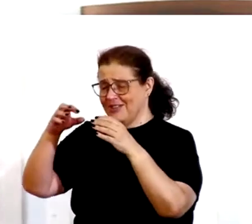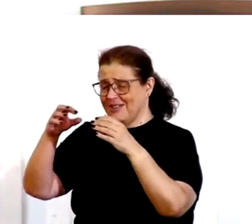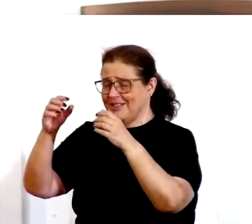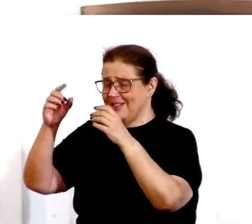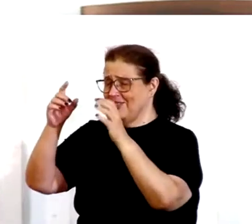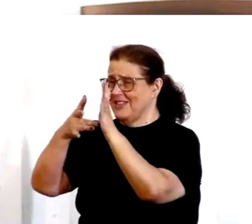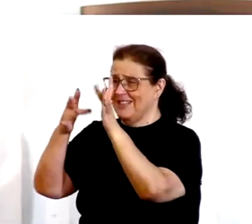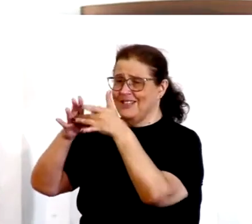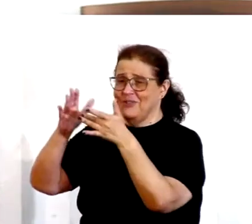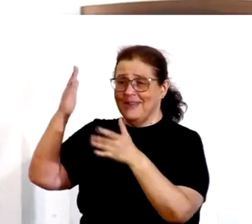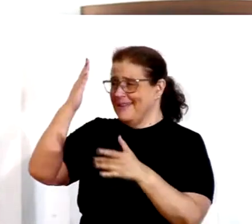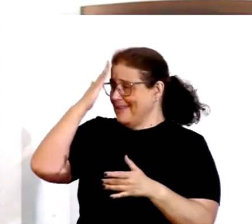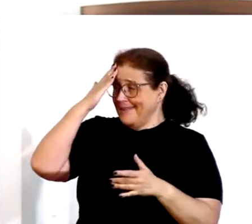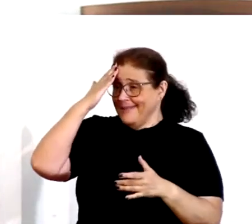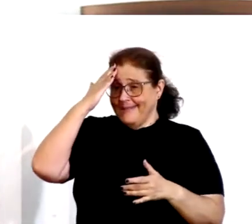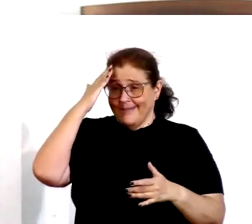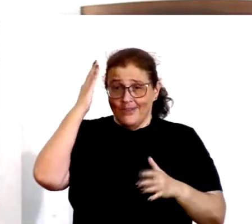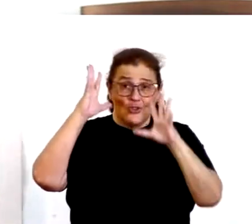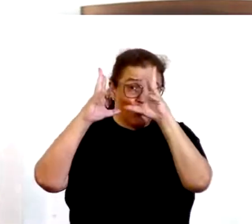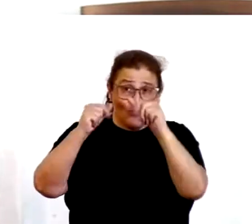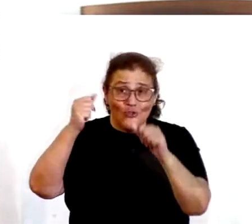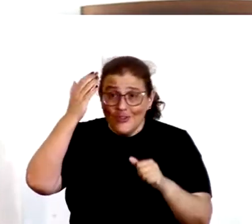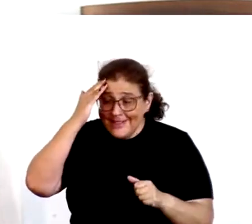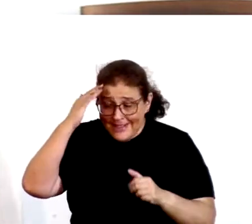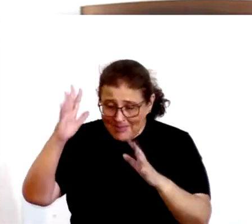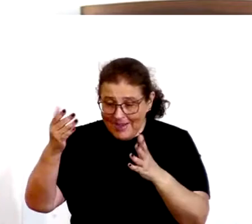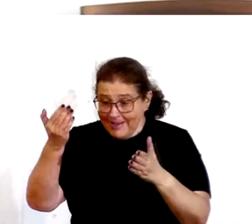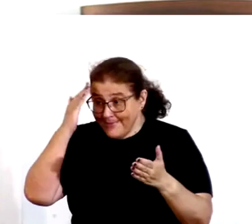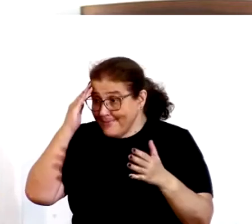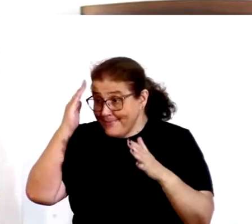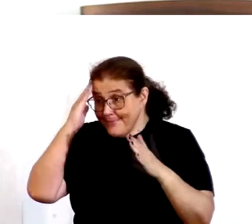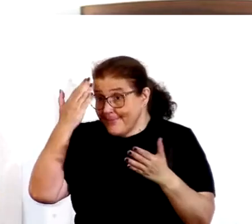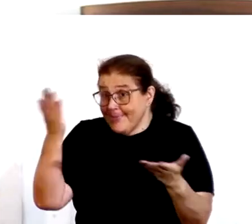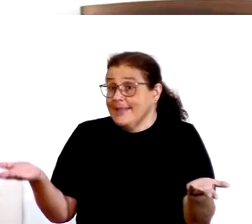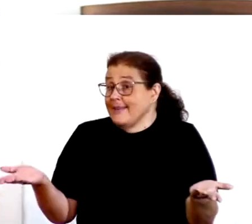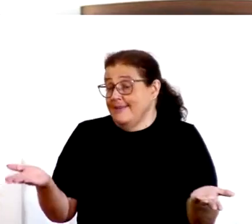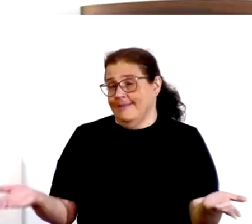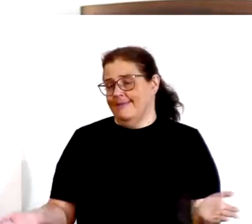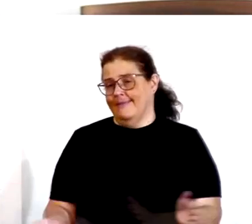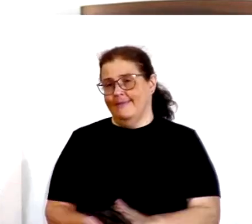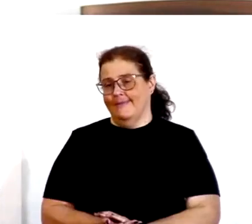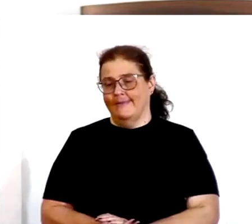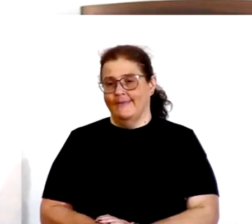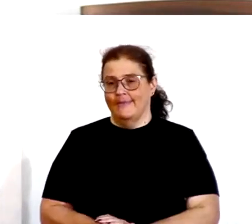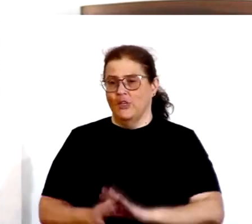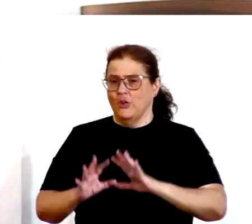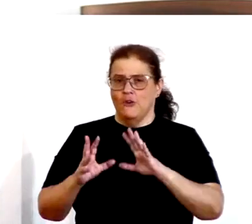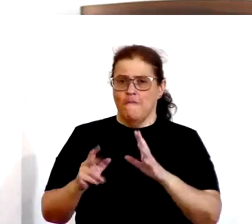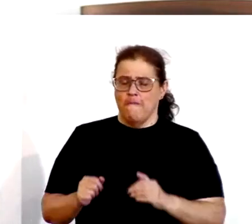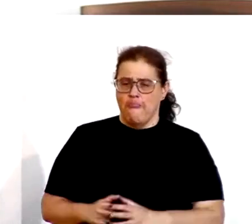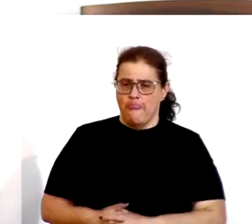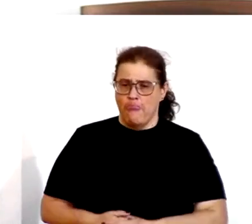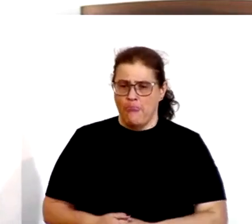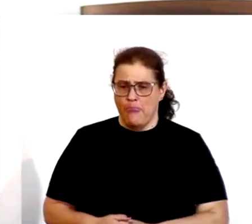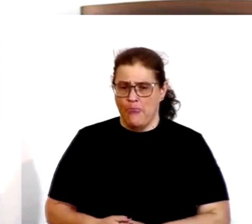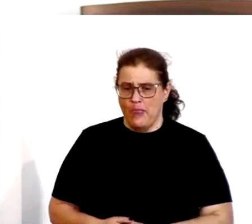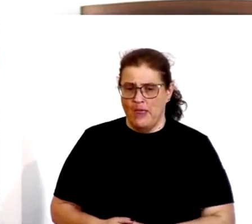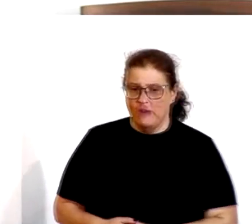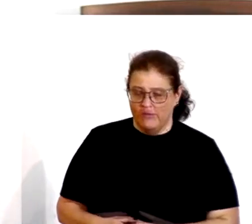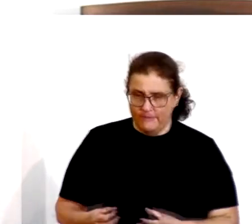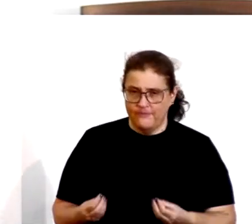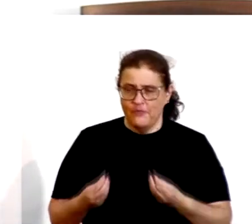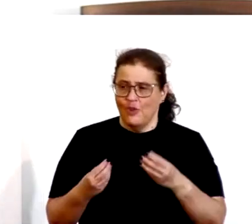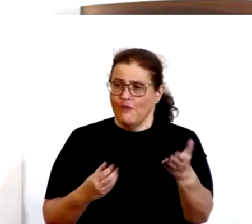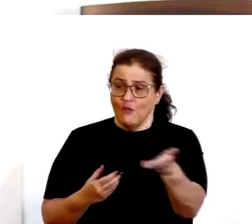Deus. Agora Paulo vai falar, entendem vocês são igreja. E como igreja,